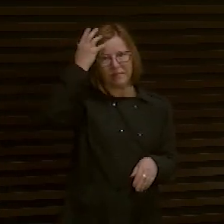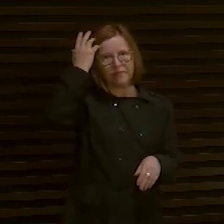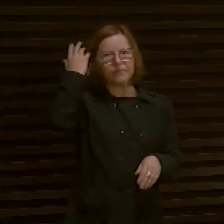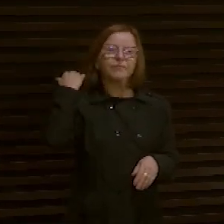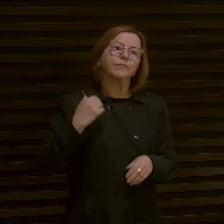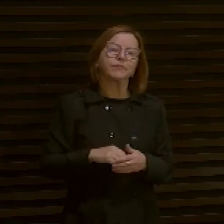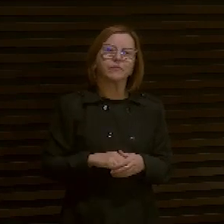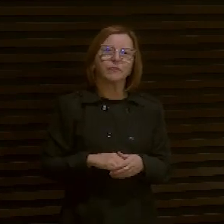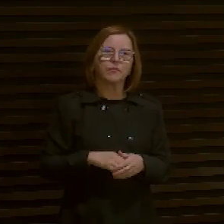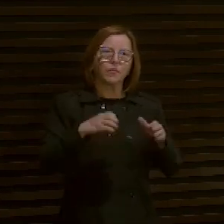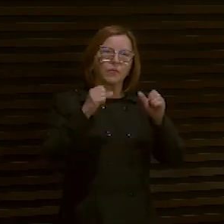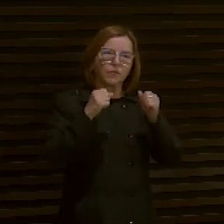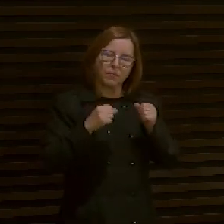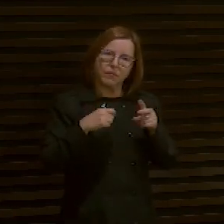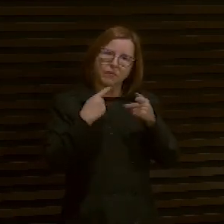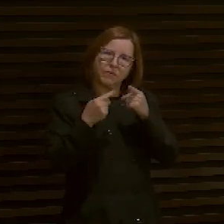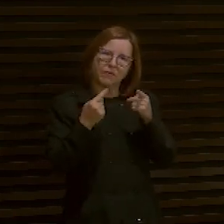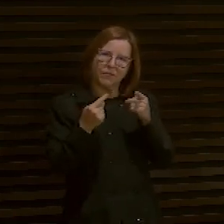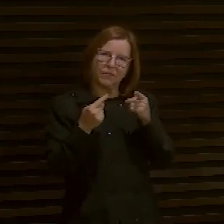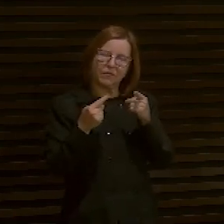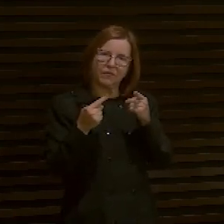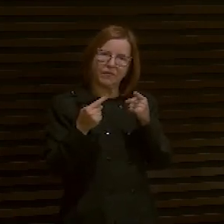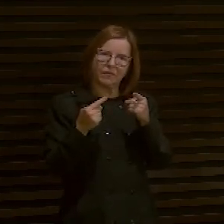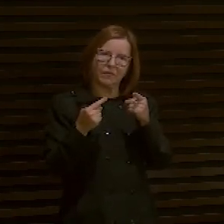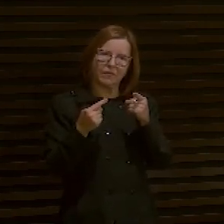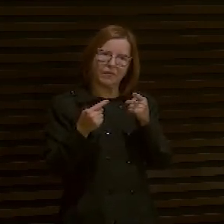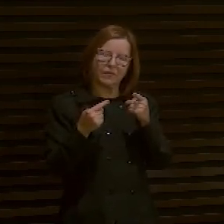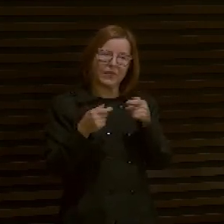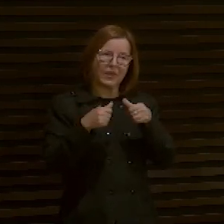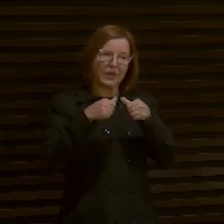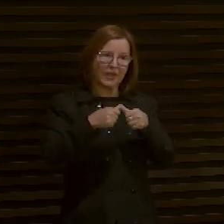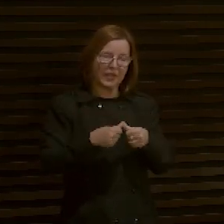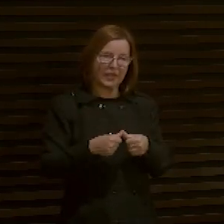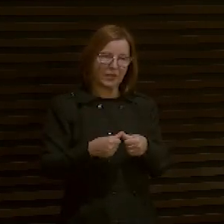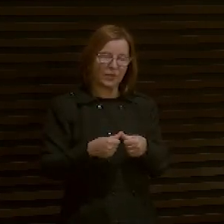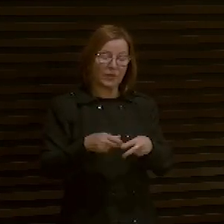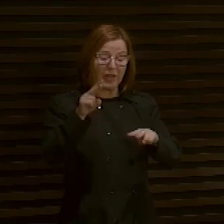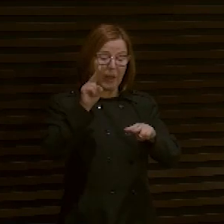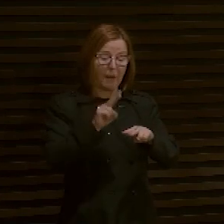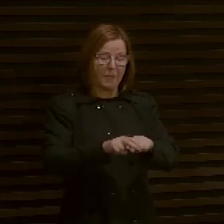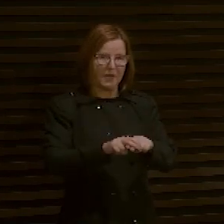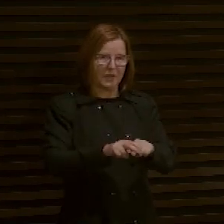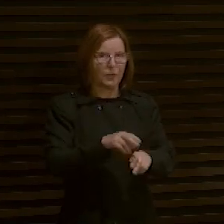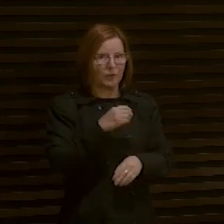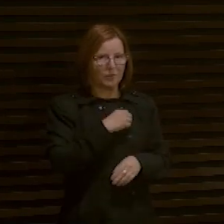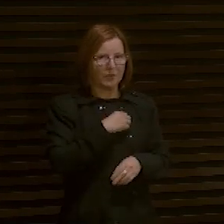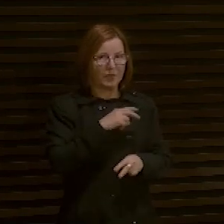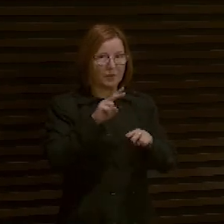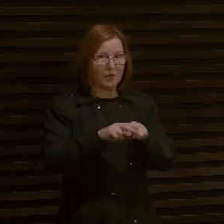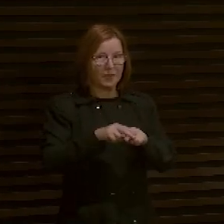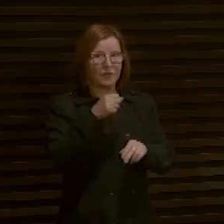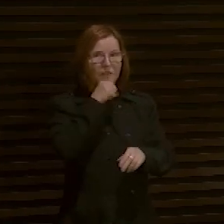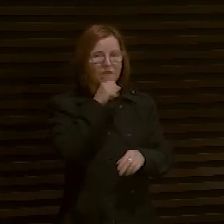Nós podemos dizer que assim como esse cerco, é a prisão do pecado. É a prisão do velho homem. A palavra de